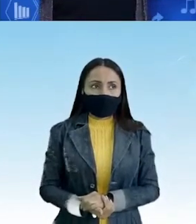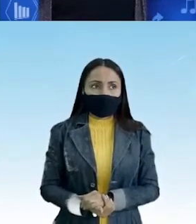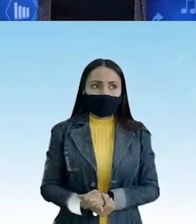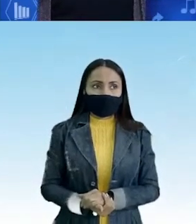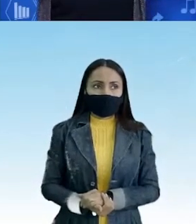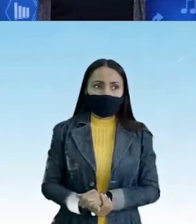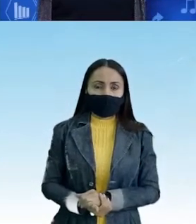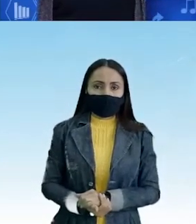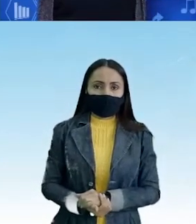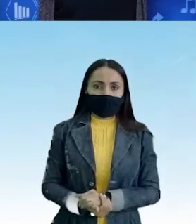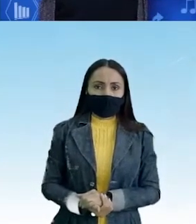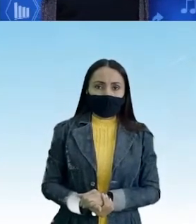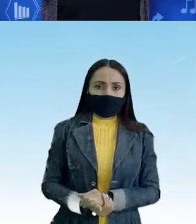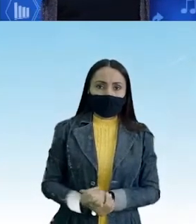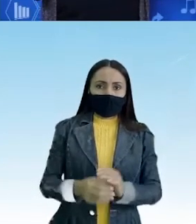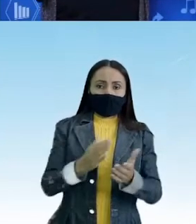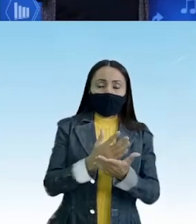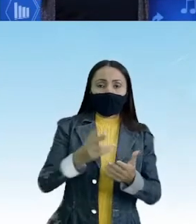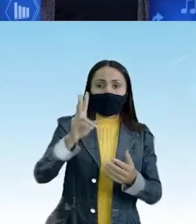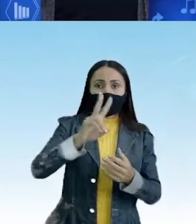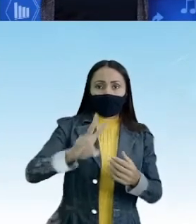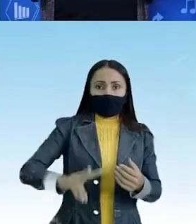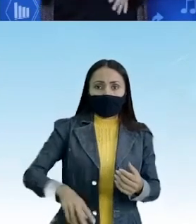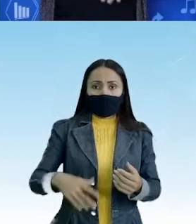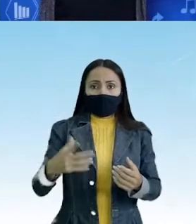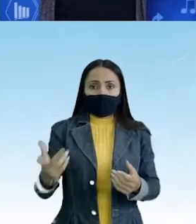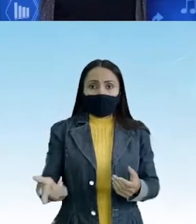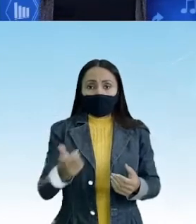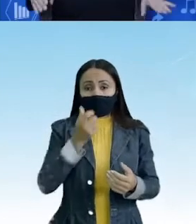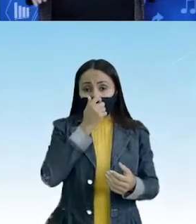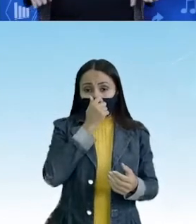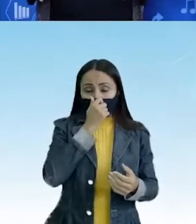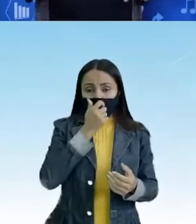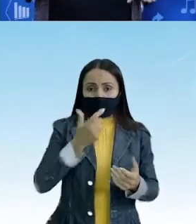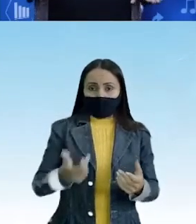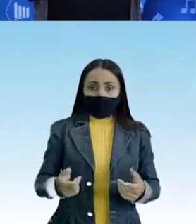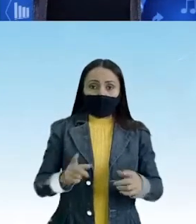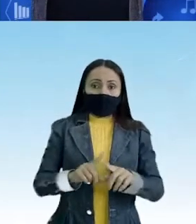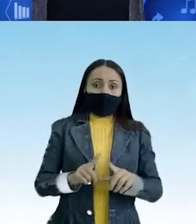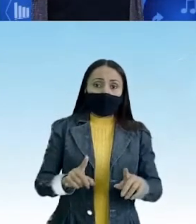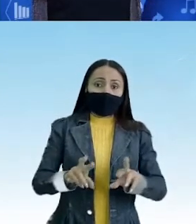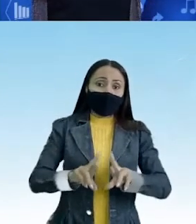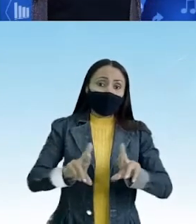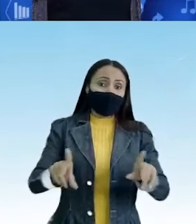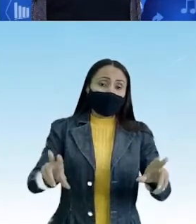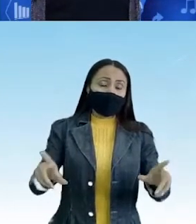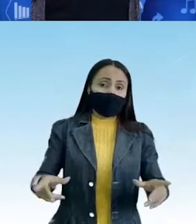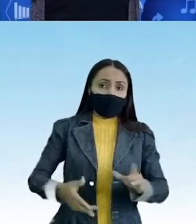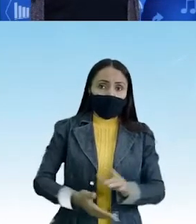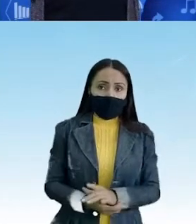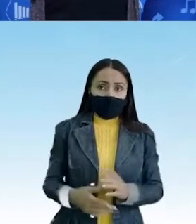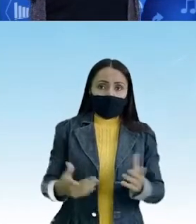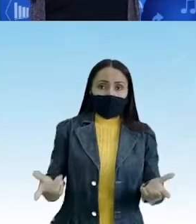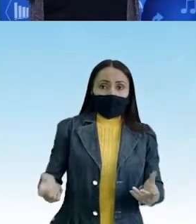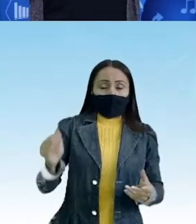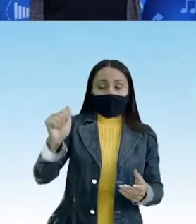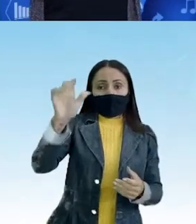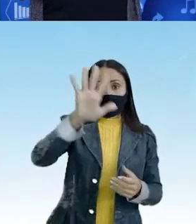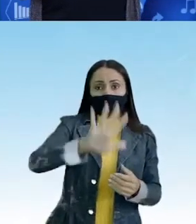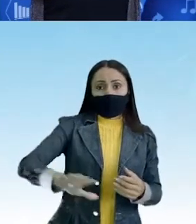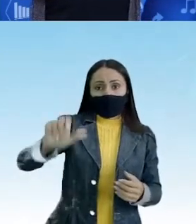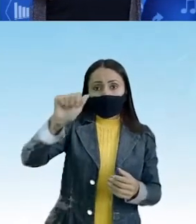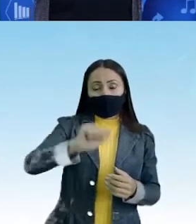muitas vezes nas embarcações apertadas com muita gente, mas diferenciado do que foi dos africanos, que foi tratado